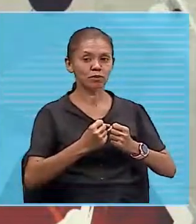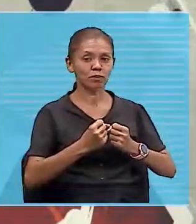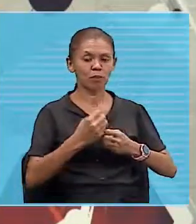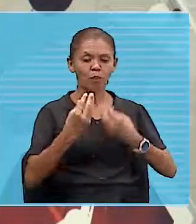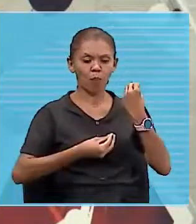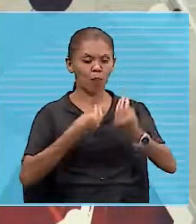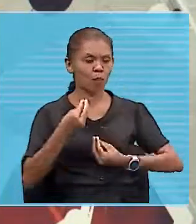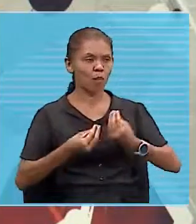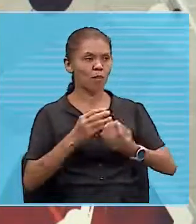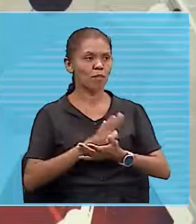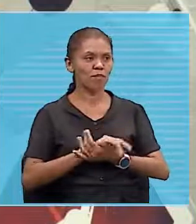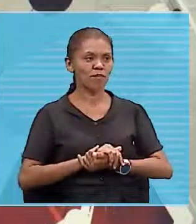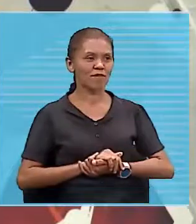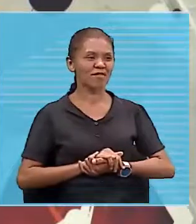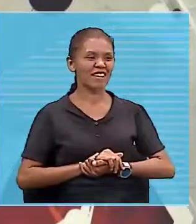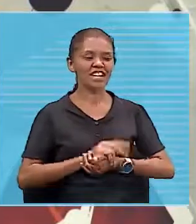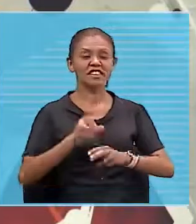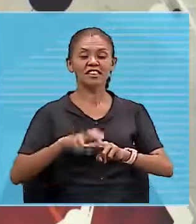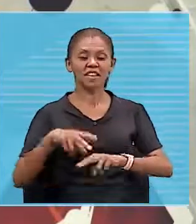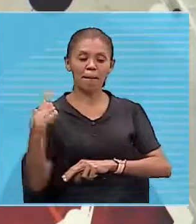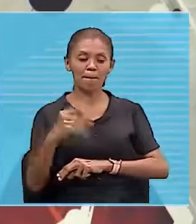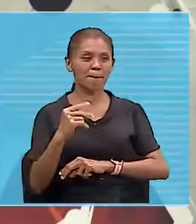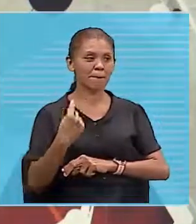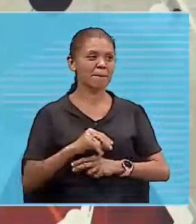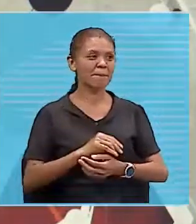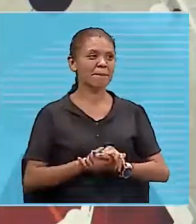sente aí Alô Pizza conversar